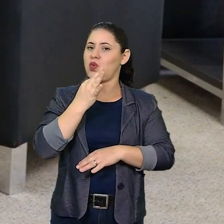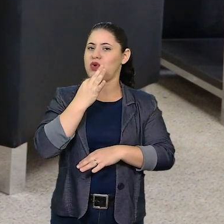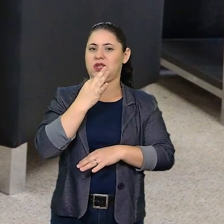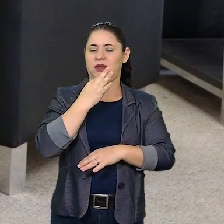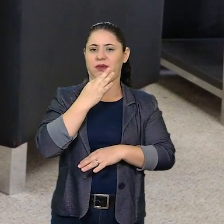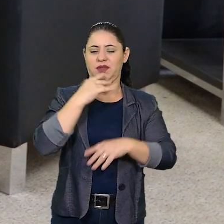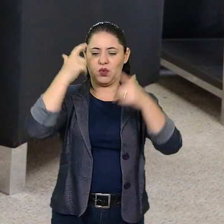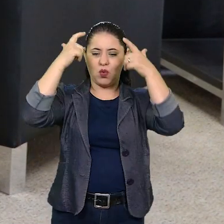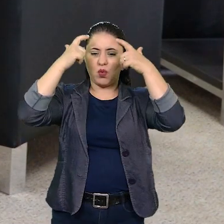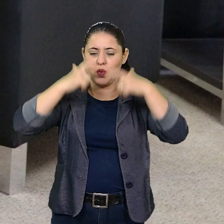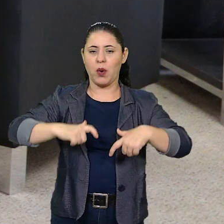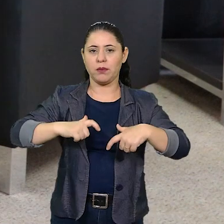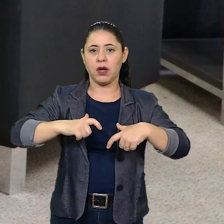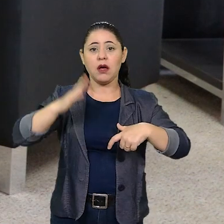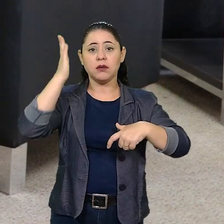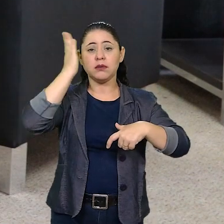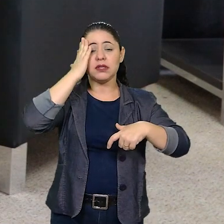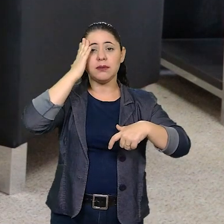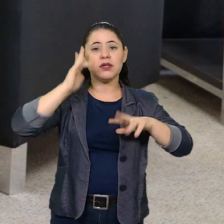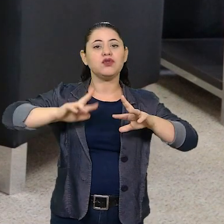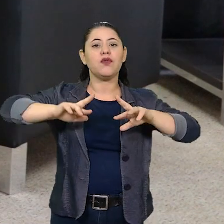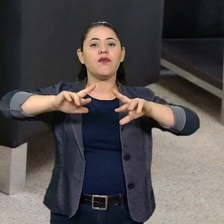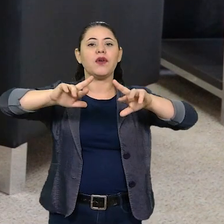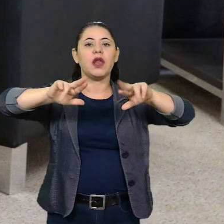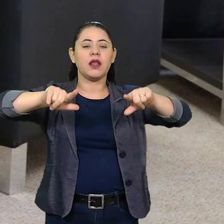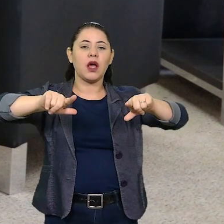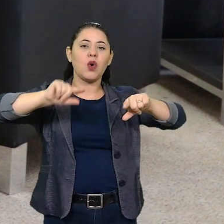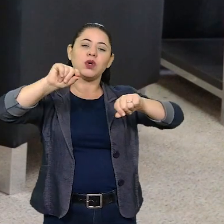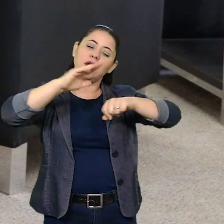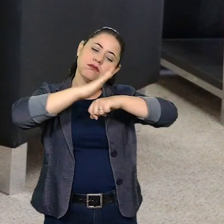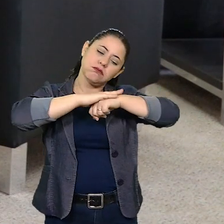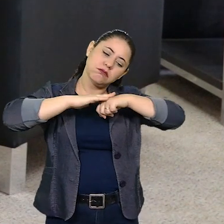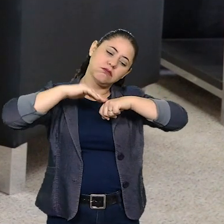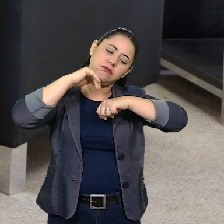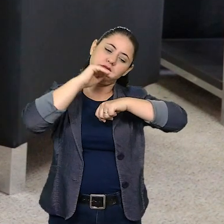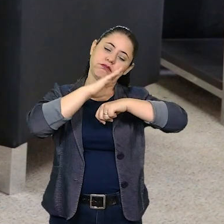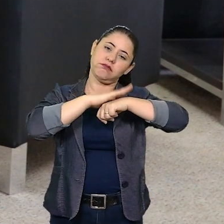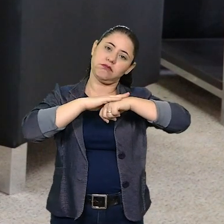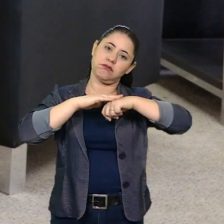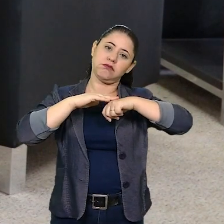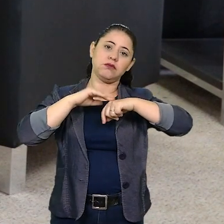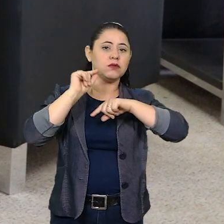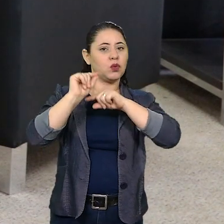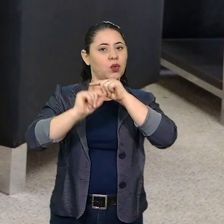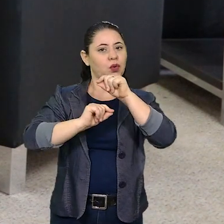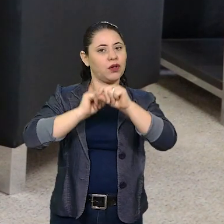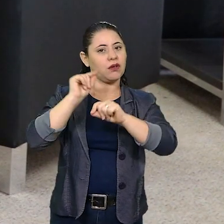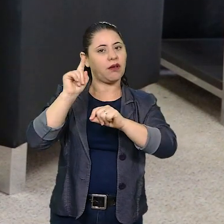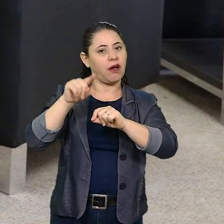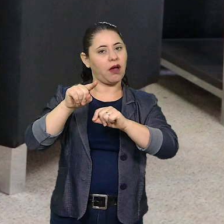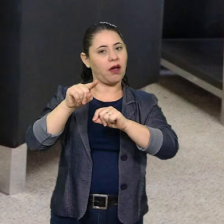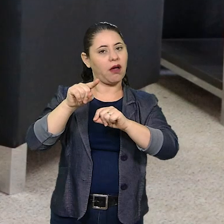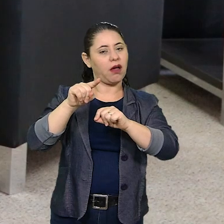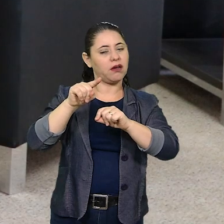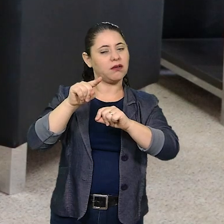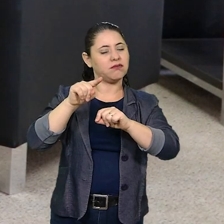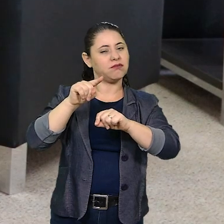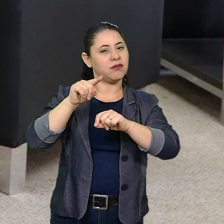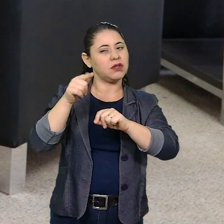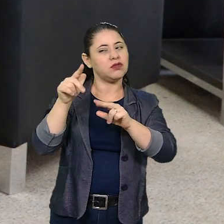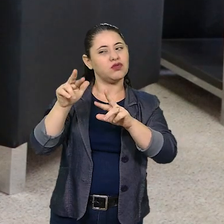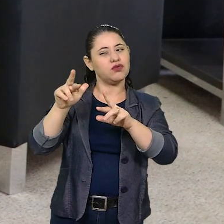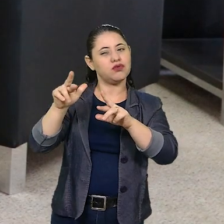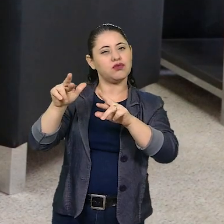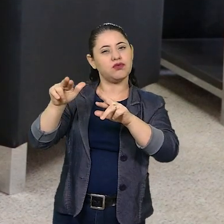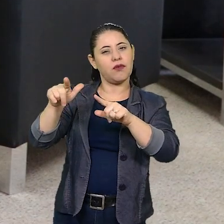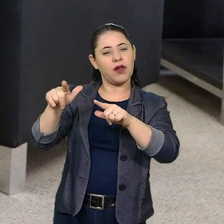o conhecimento suficiente para saber distinguir o que é um carinho do que algo mais